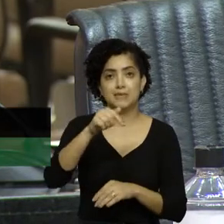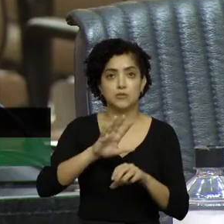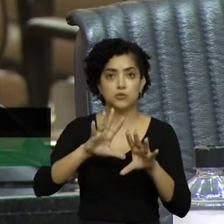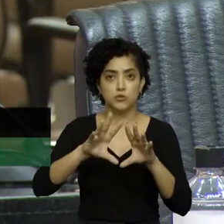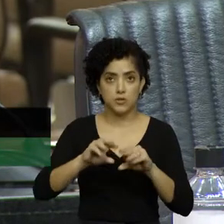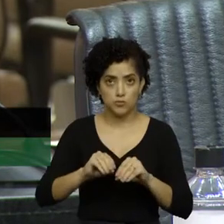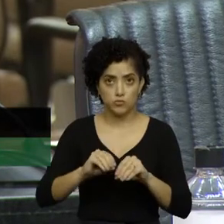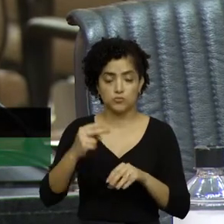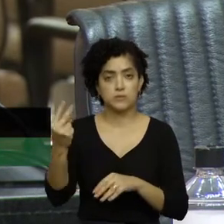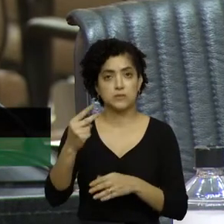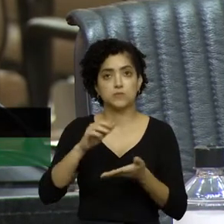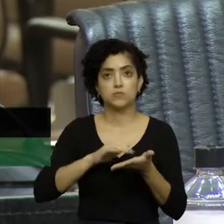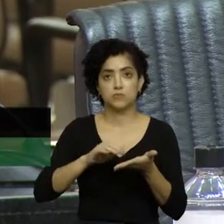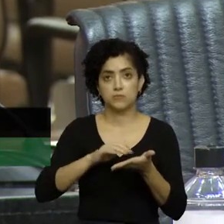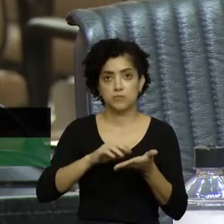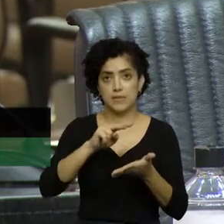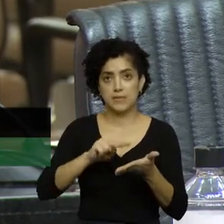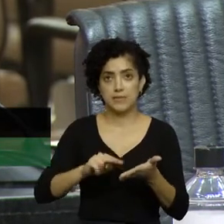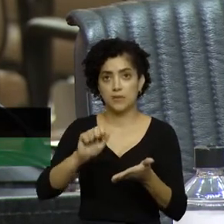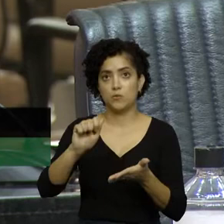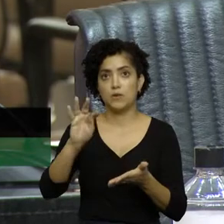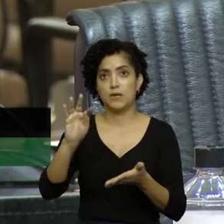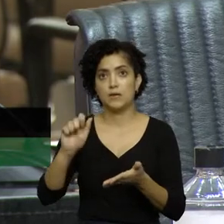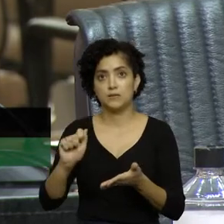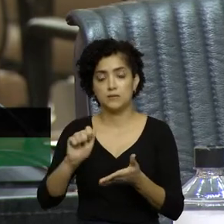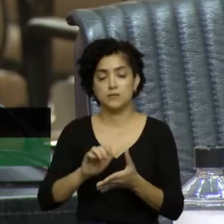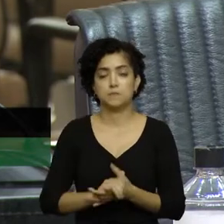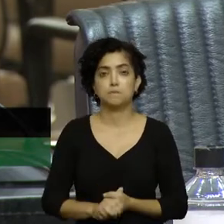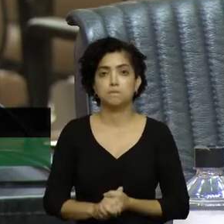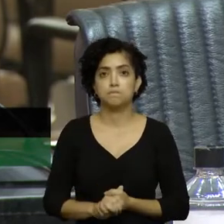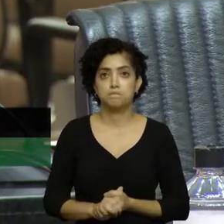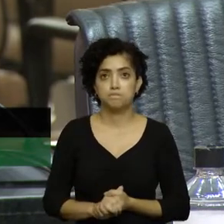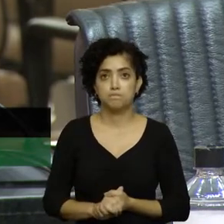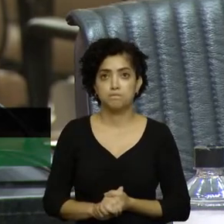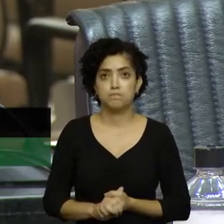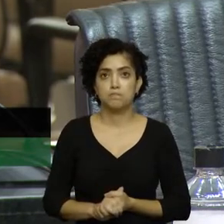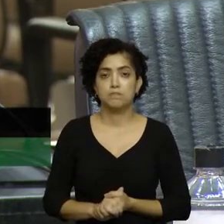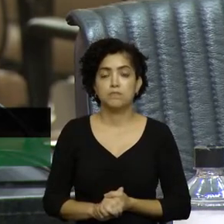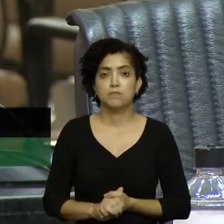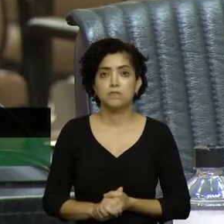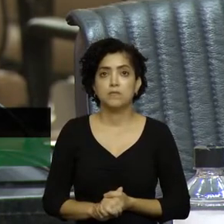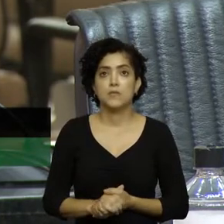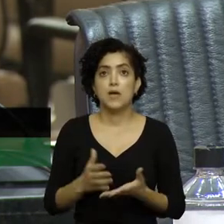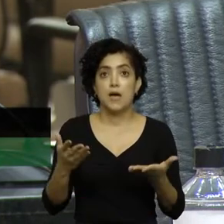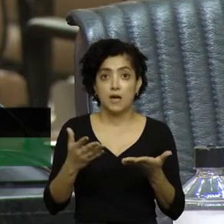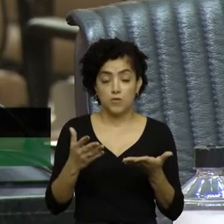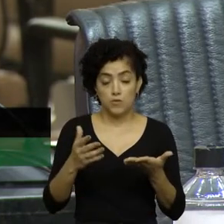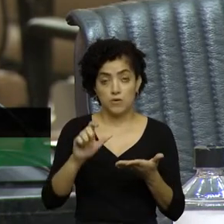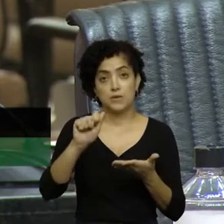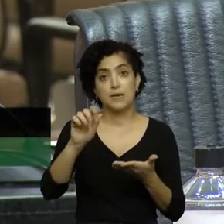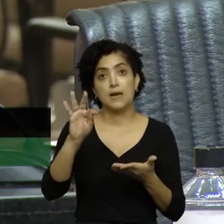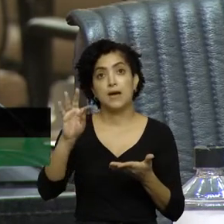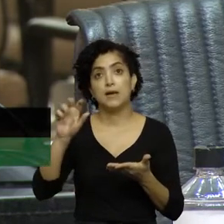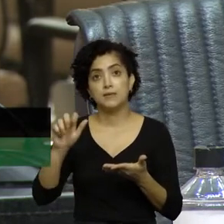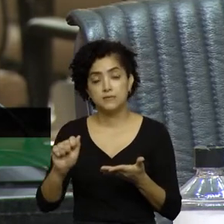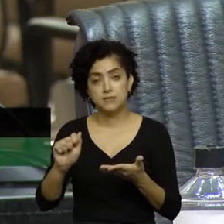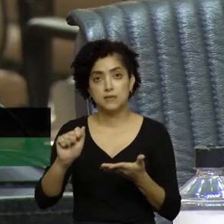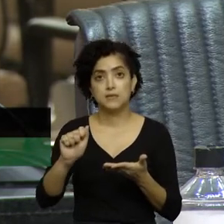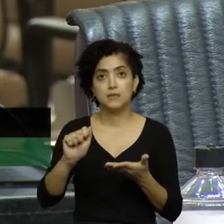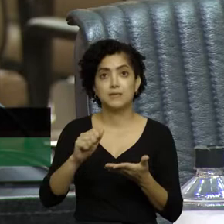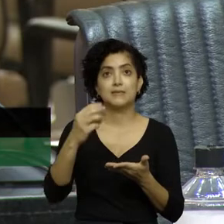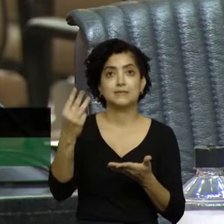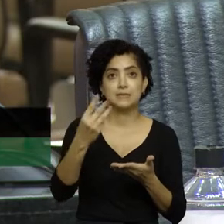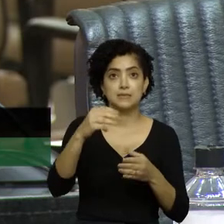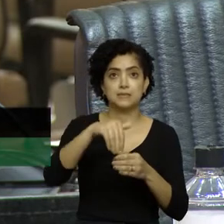segundo secretário lavrou a presente ata. Senhor presidente, faço leitura também da ata da